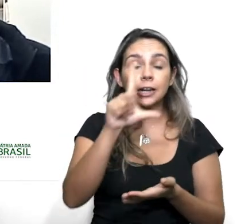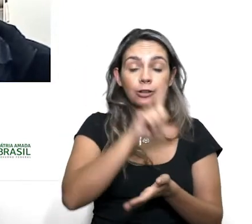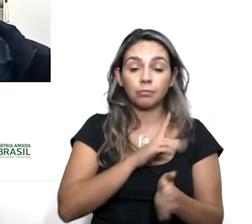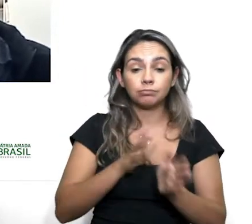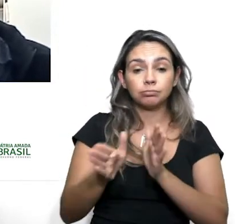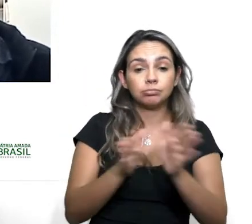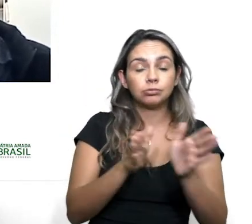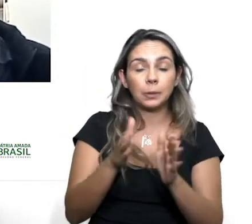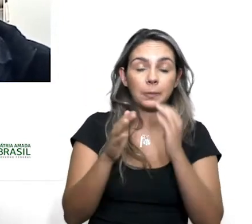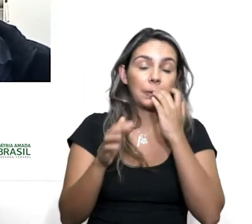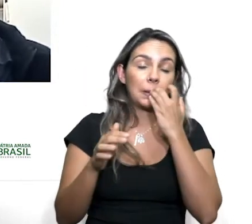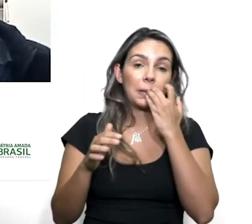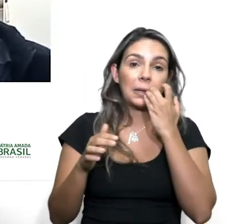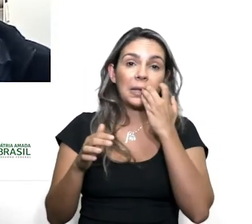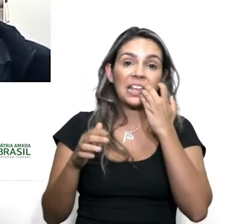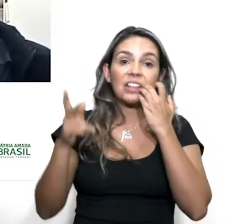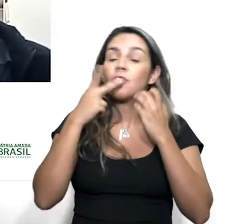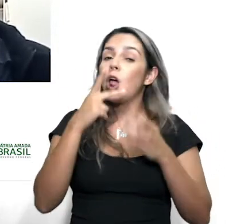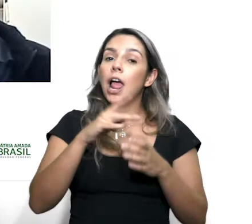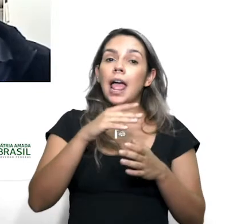aproveito, claro que não, mas eu tento